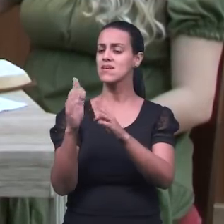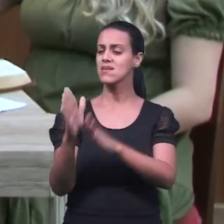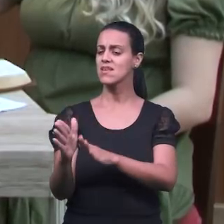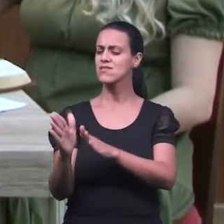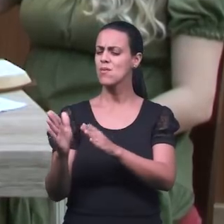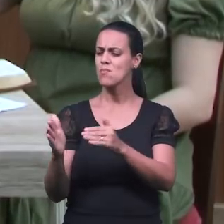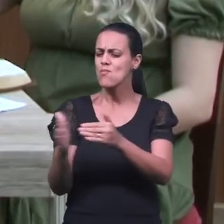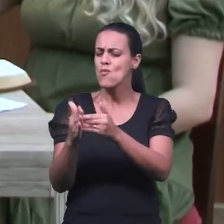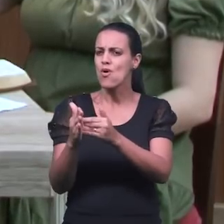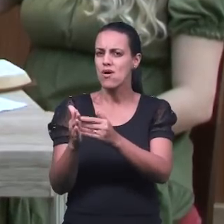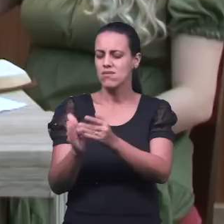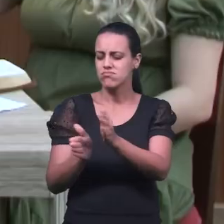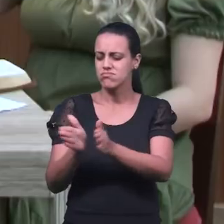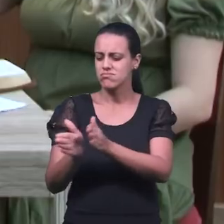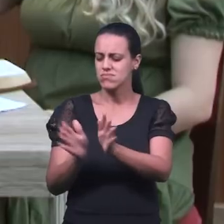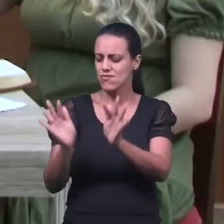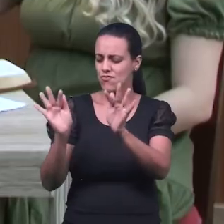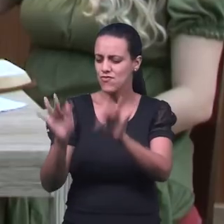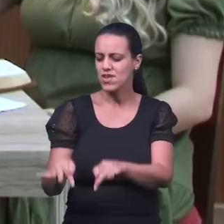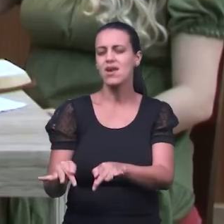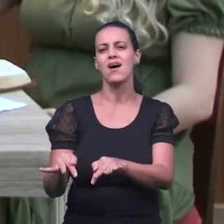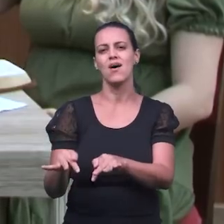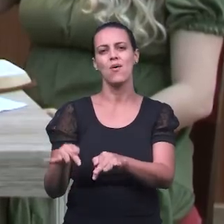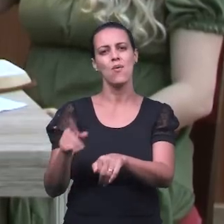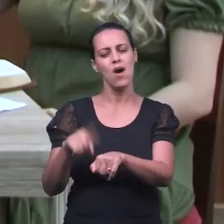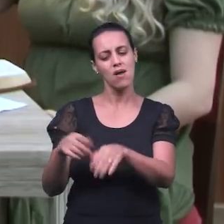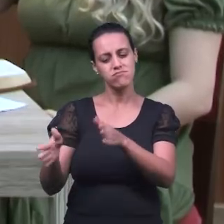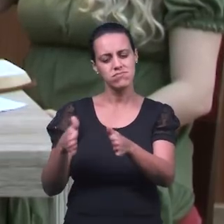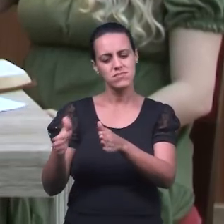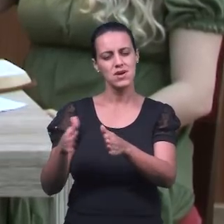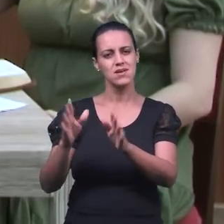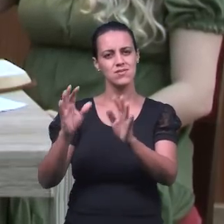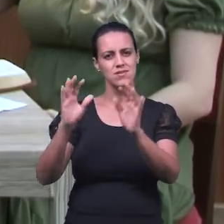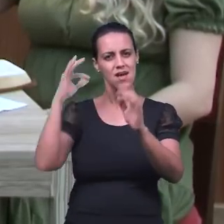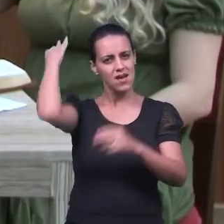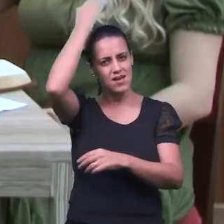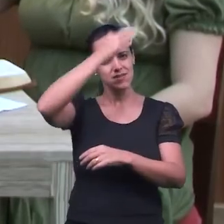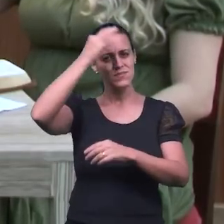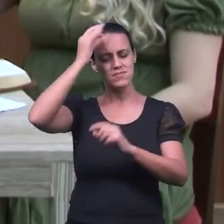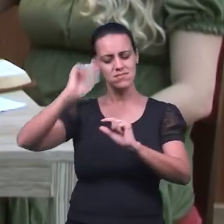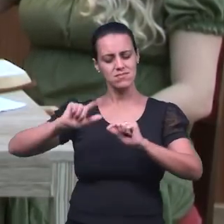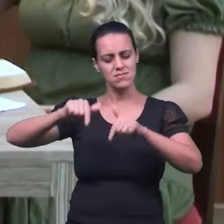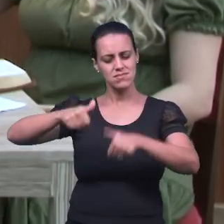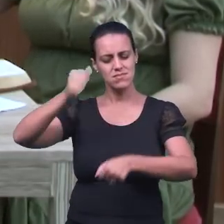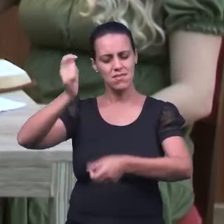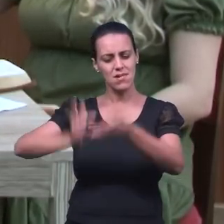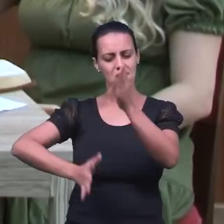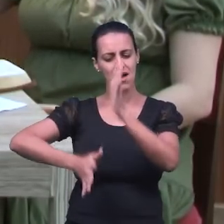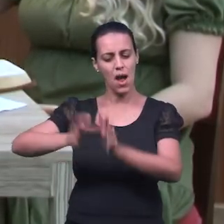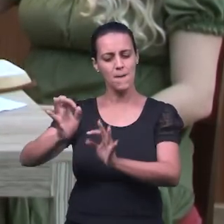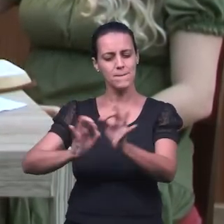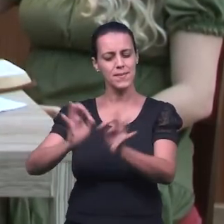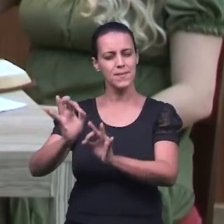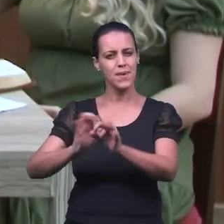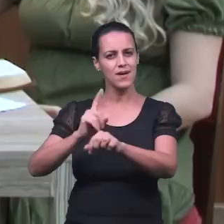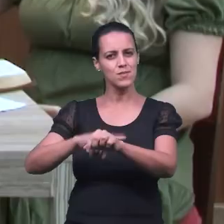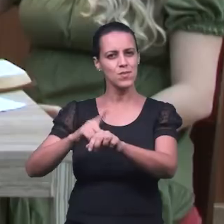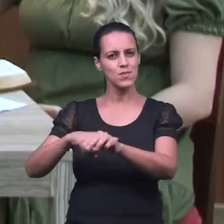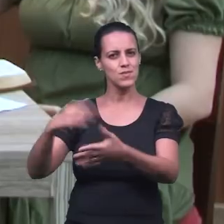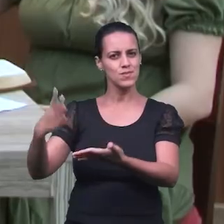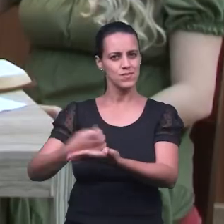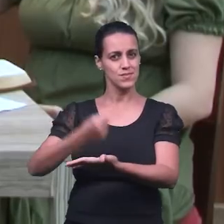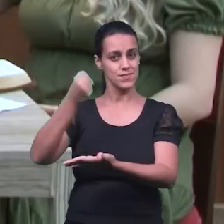ou seja, o momento da operação, do derramamento do Espírito Santo como preparo da igreja para